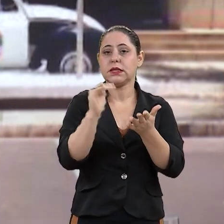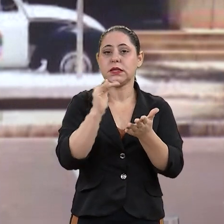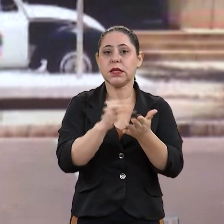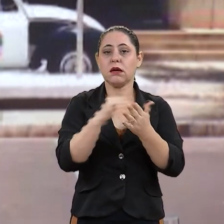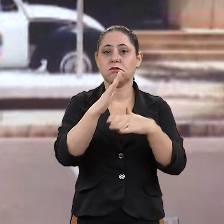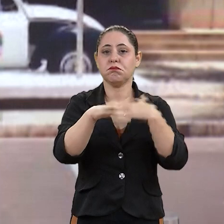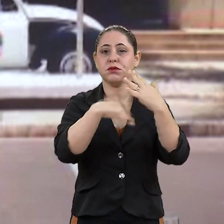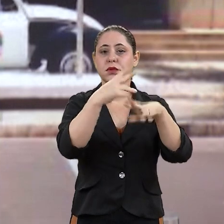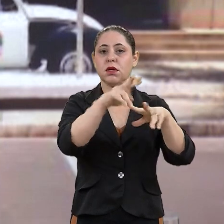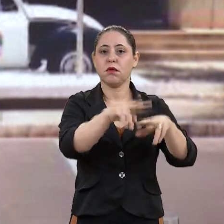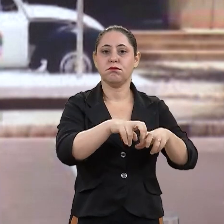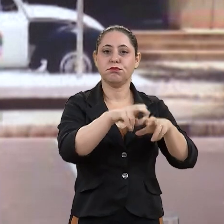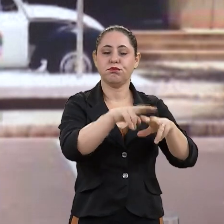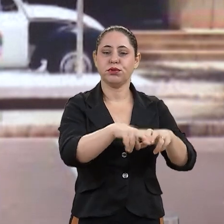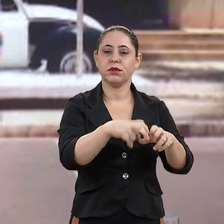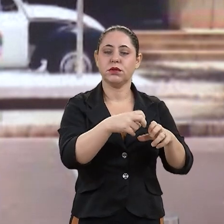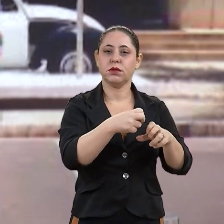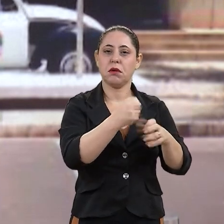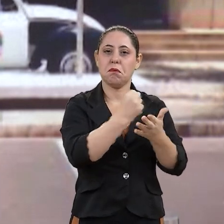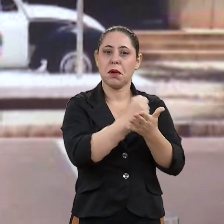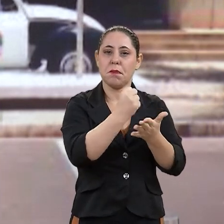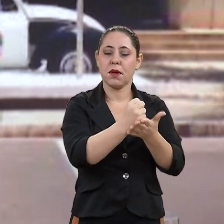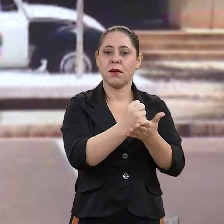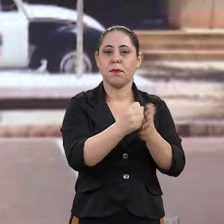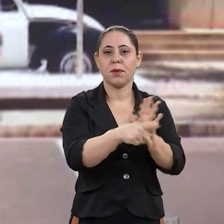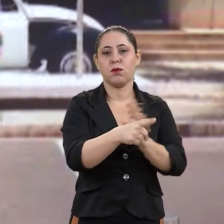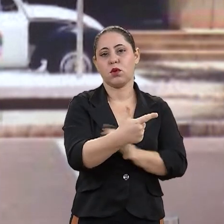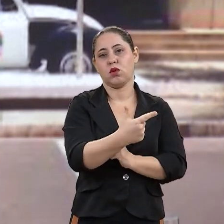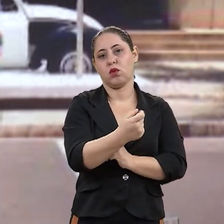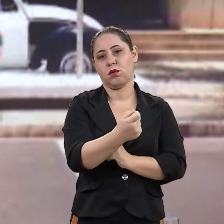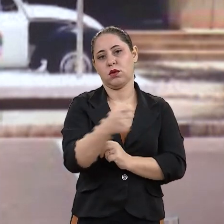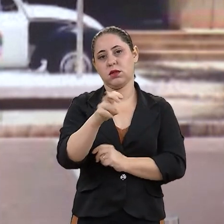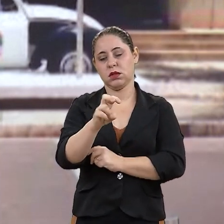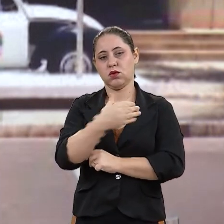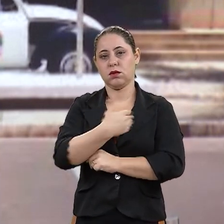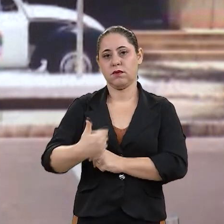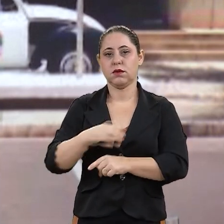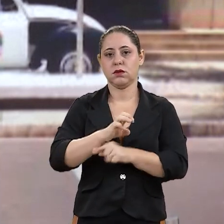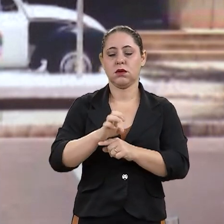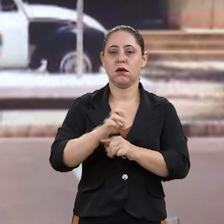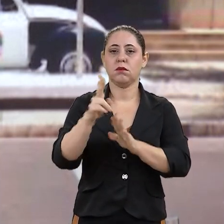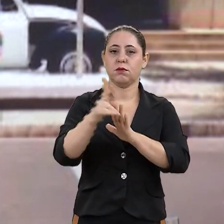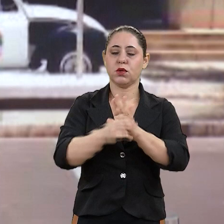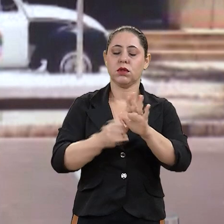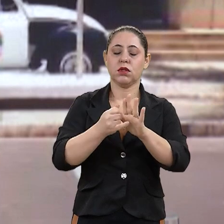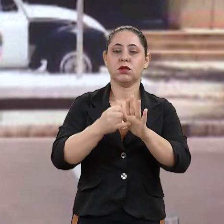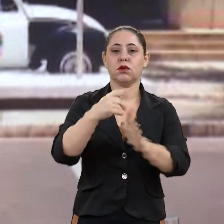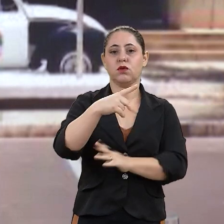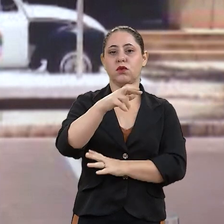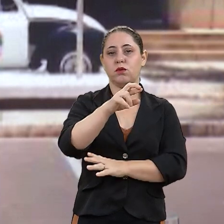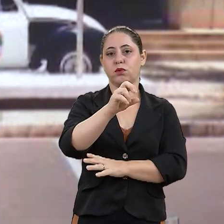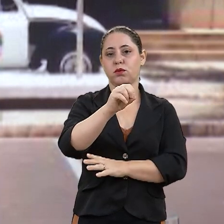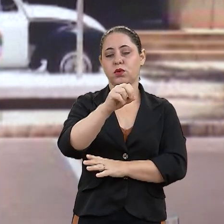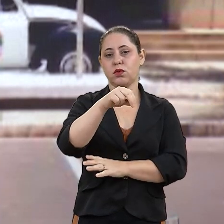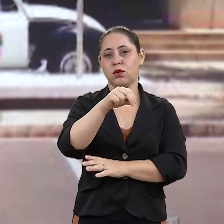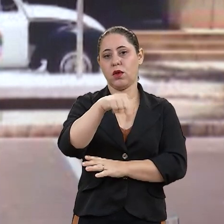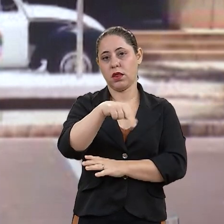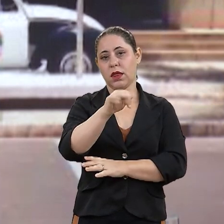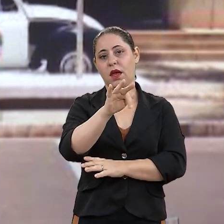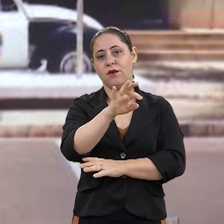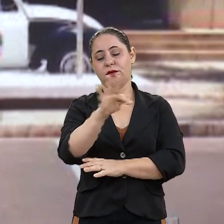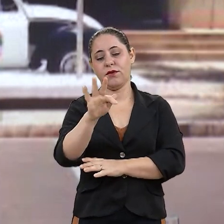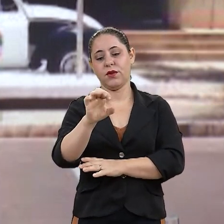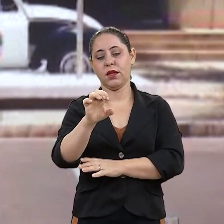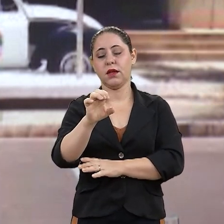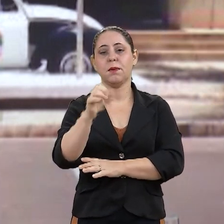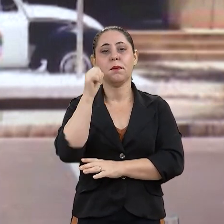na Secretaria de Desenvolvimento Agrário, naquela época, em 2005, do governo do estado, com um projeto chamado Pronaf Mulher.